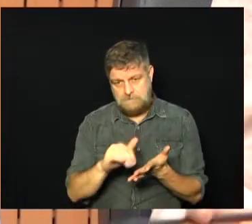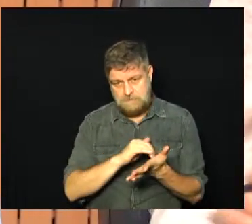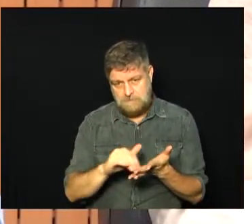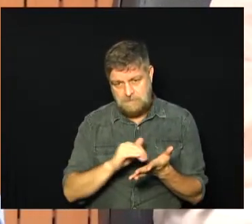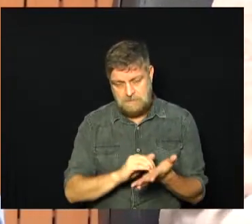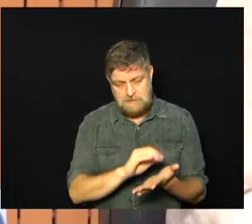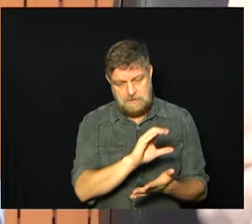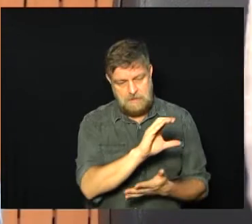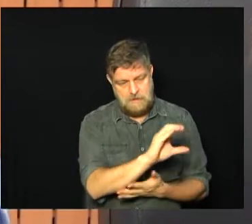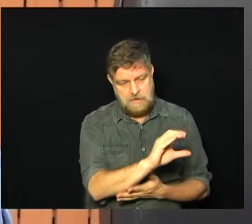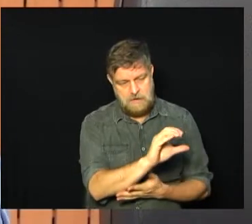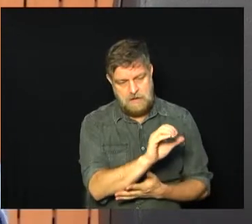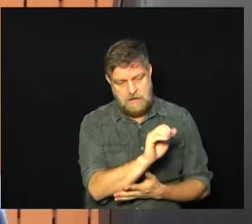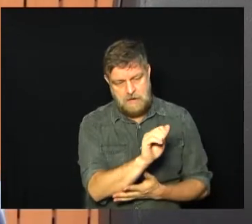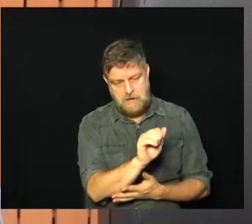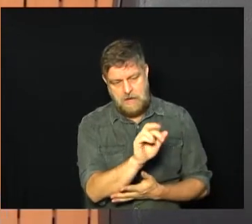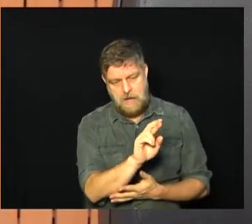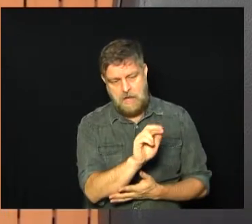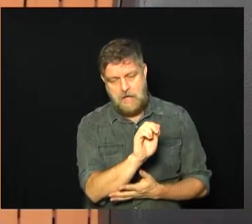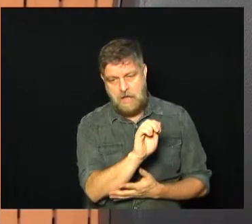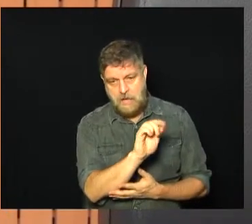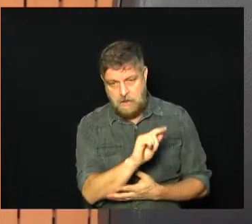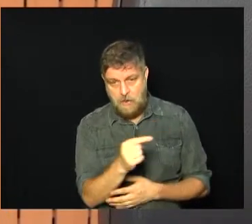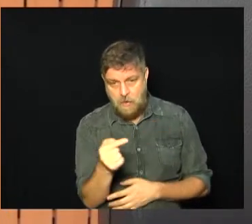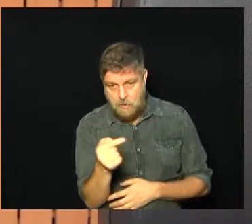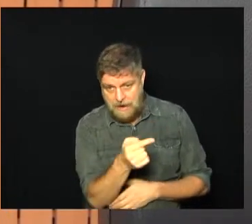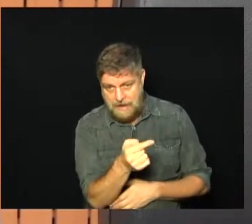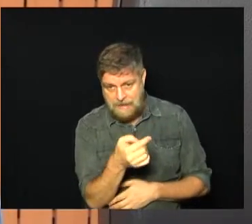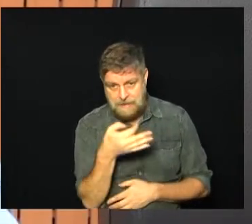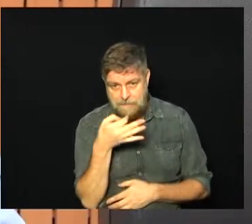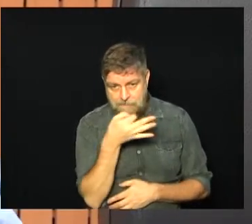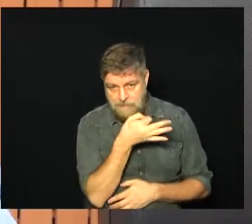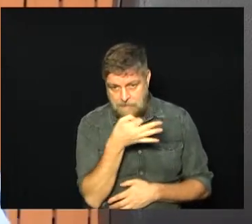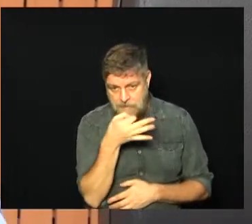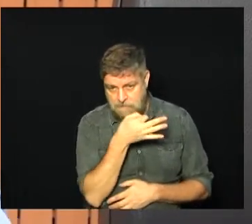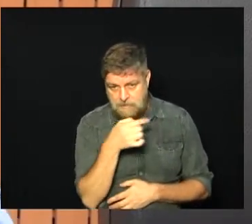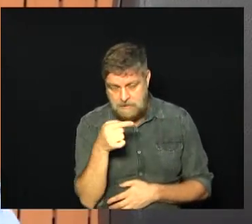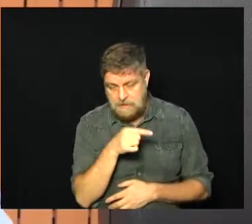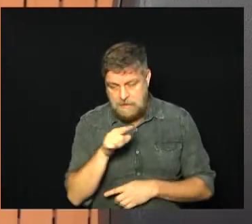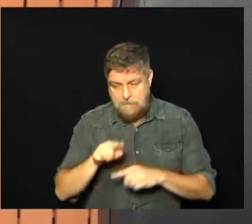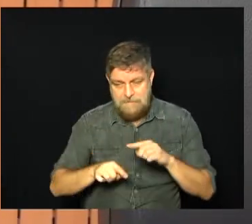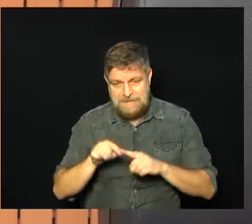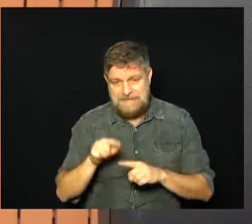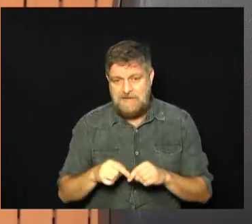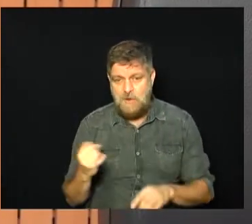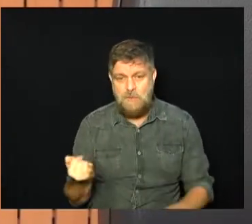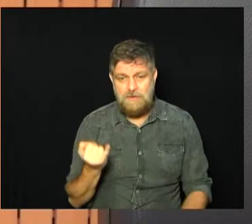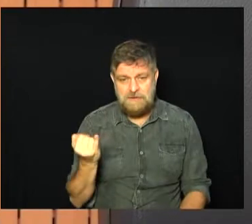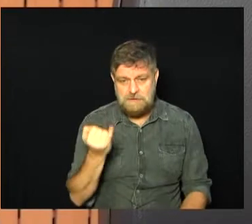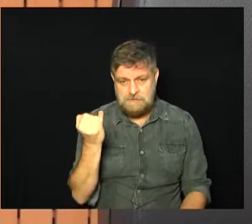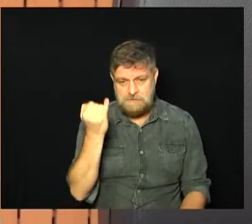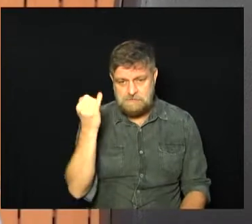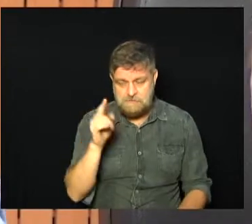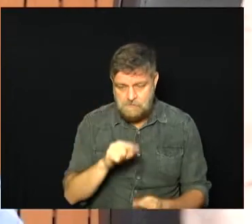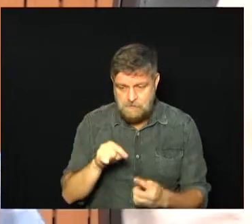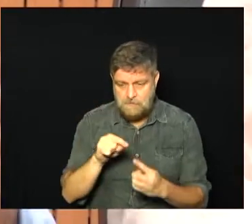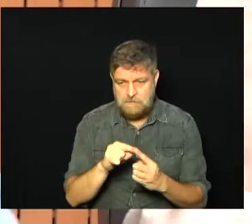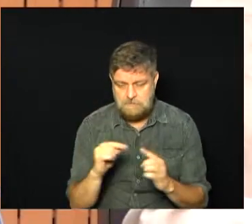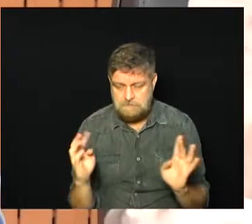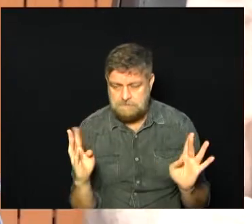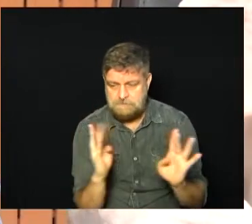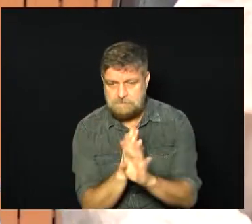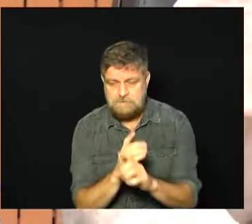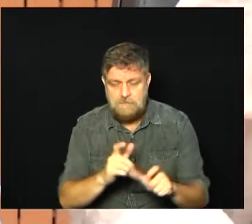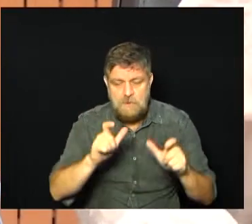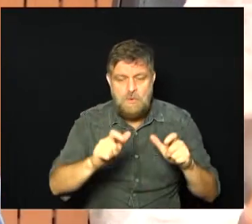Carol, ela disse que isso certamente pode ser um instrumento importante de reurbanização dos